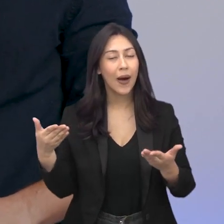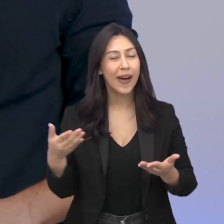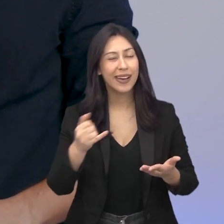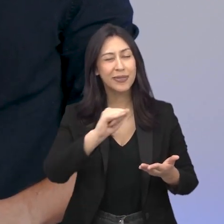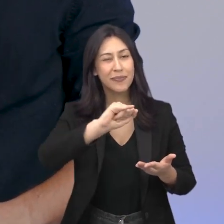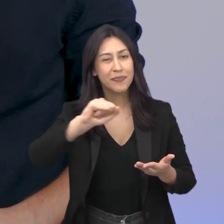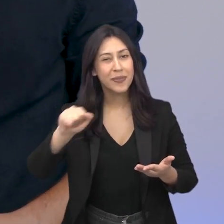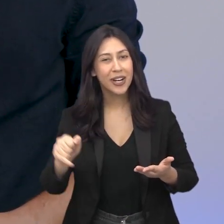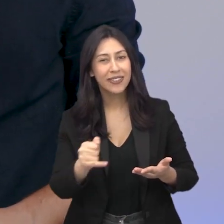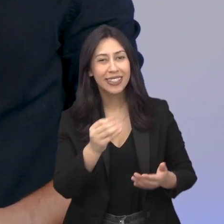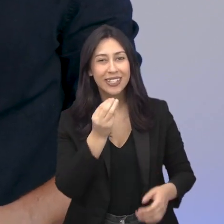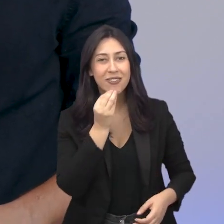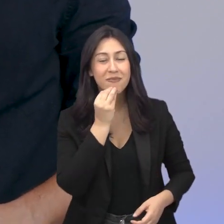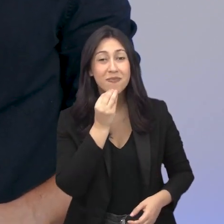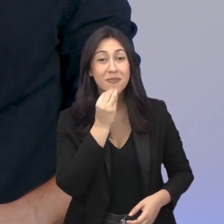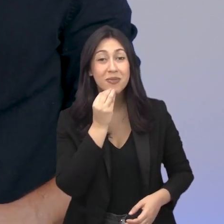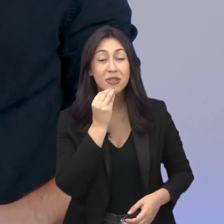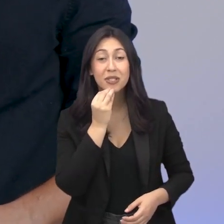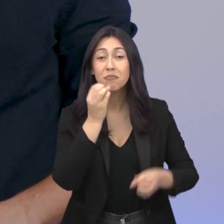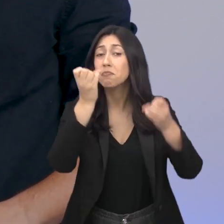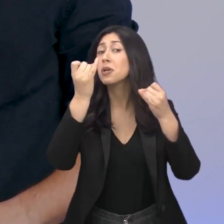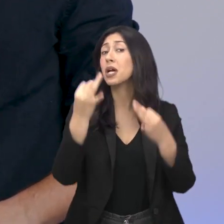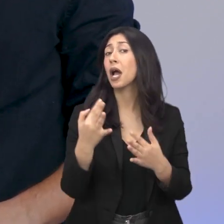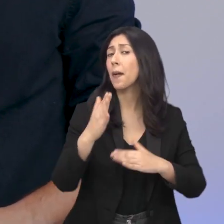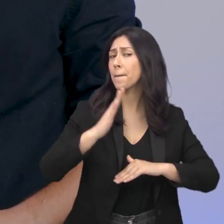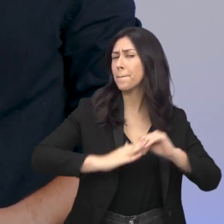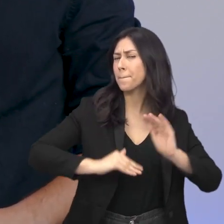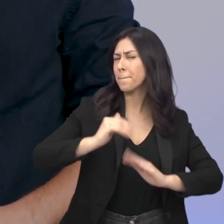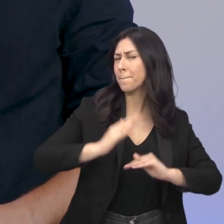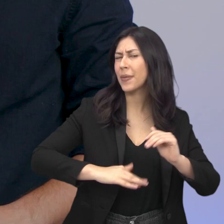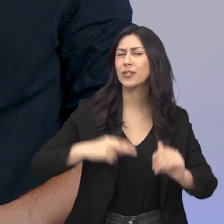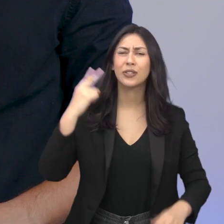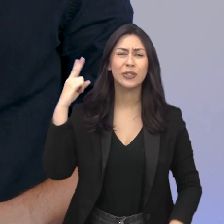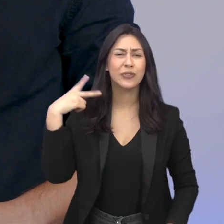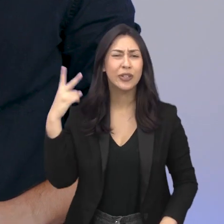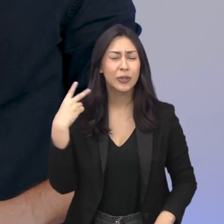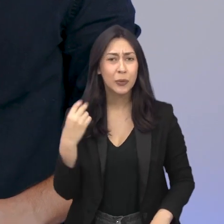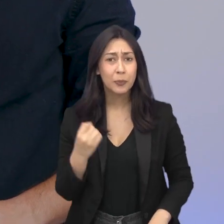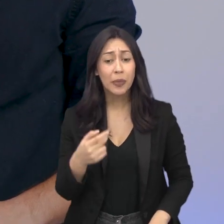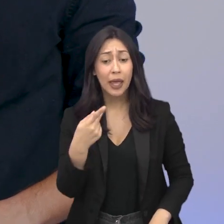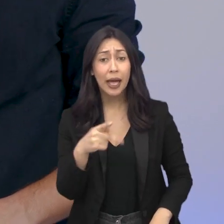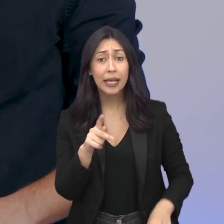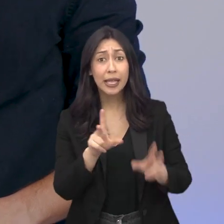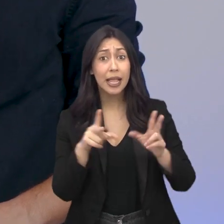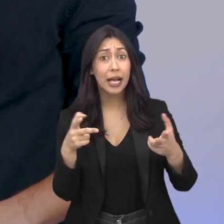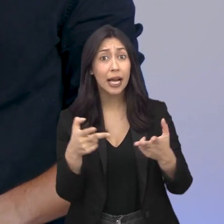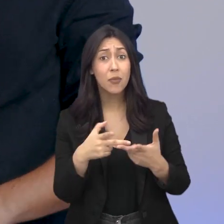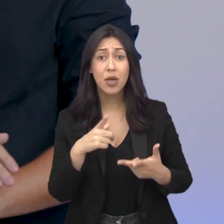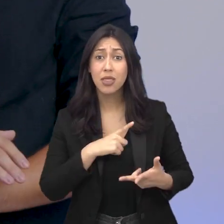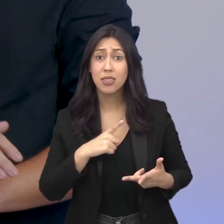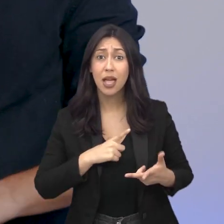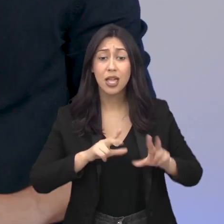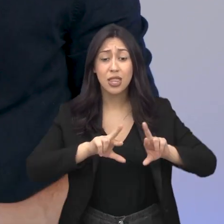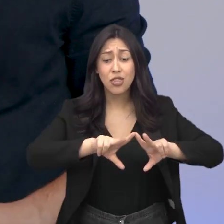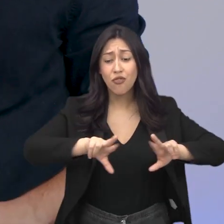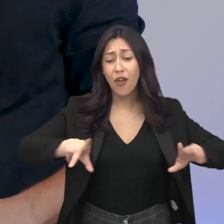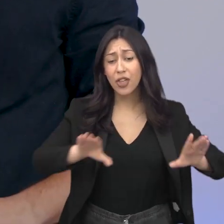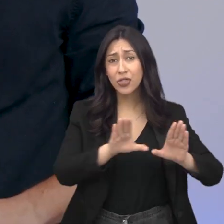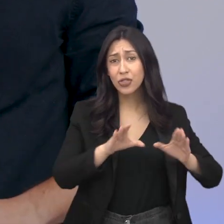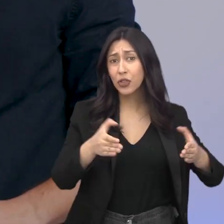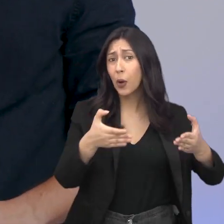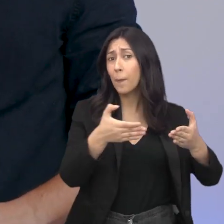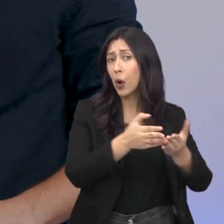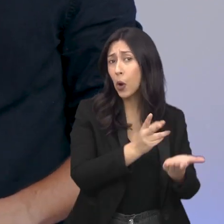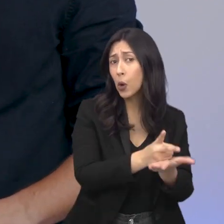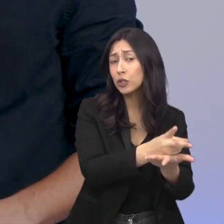vamos aproveitar a oportunidade para falar de uma das atividades dos parlamentares. O trabalho na Câmara conta com diversas